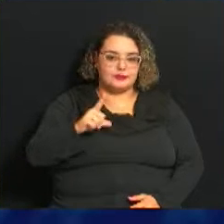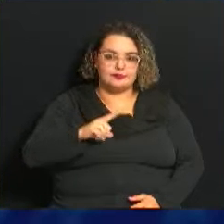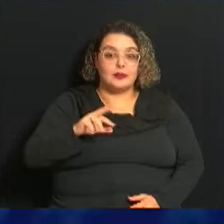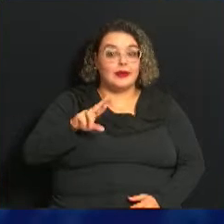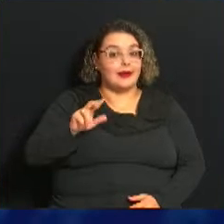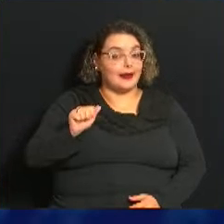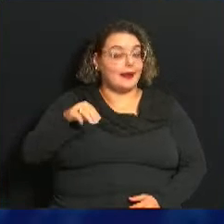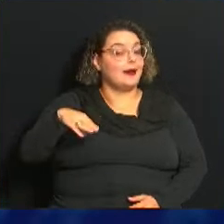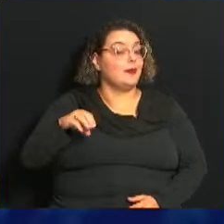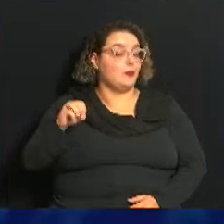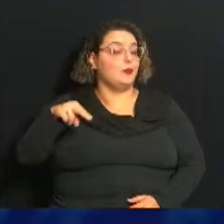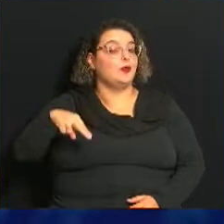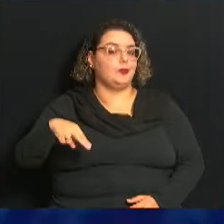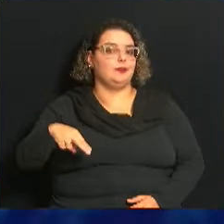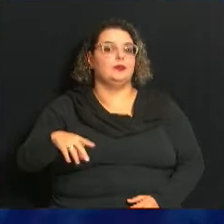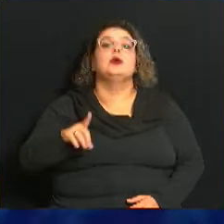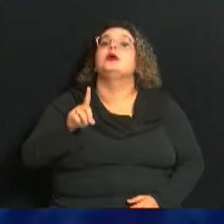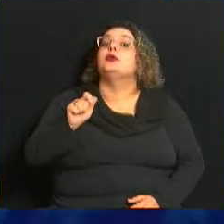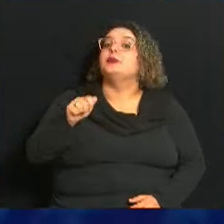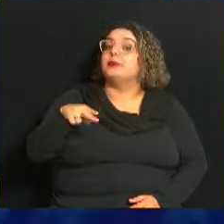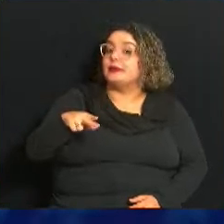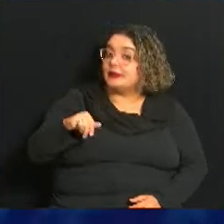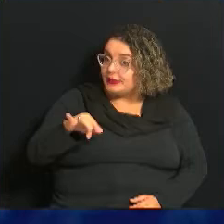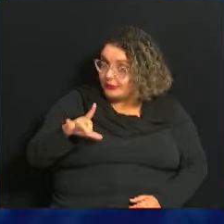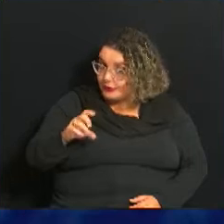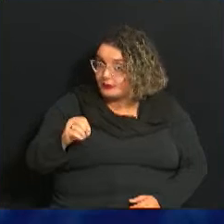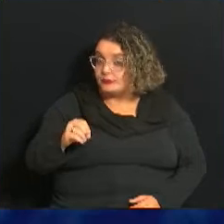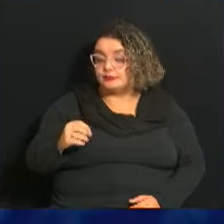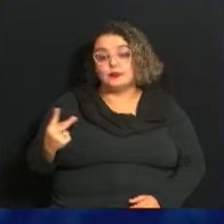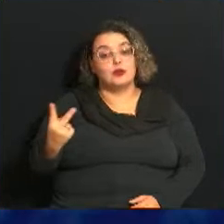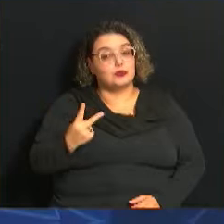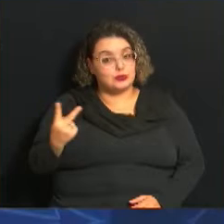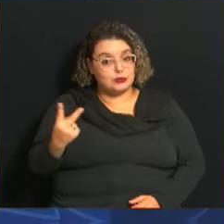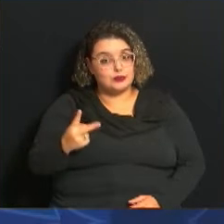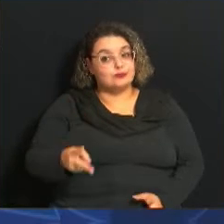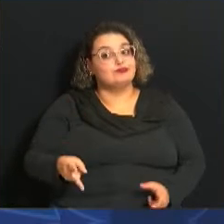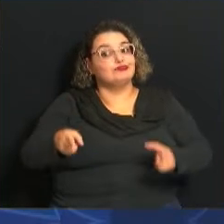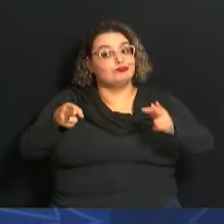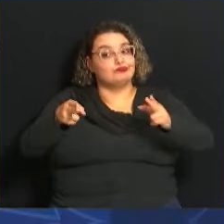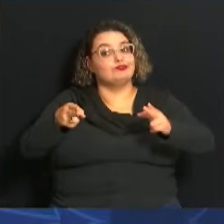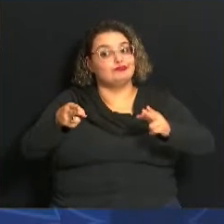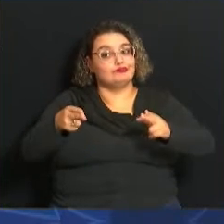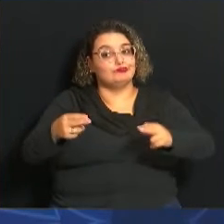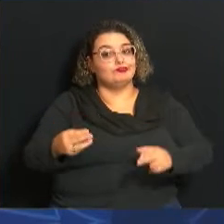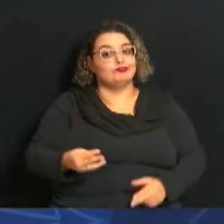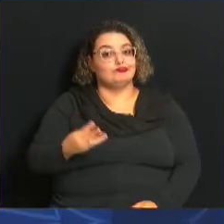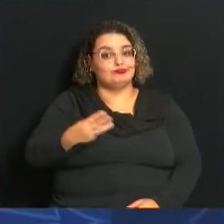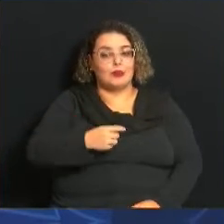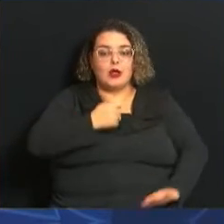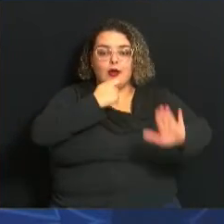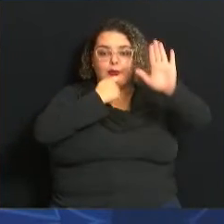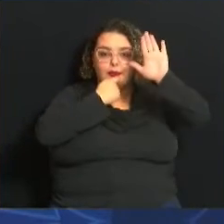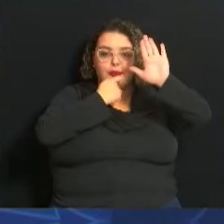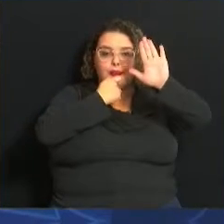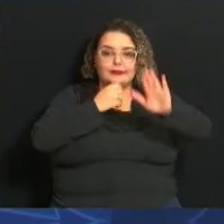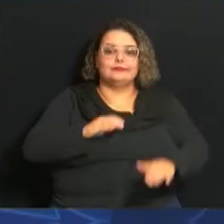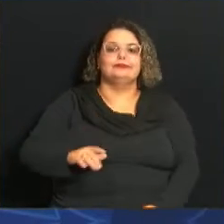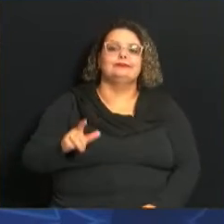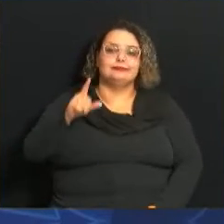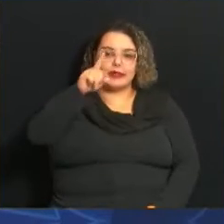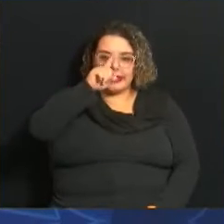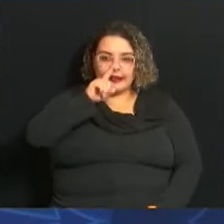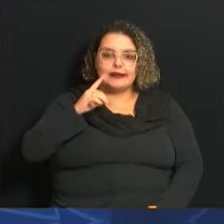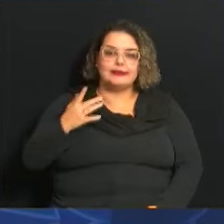e com o atacante Danilo Gomes, ambos suspensos com o 3º cartão amarelo. Por outro